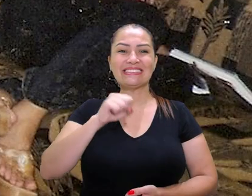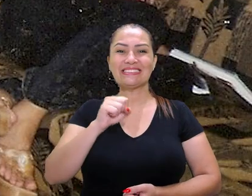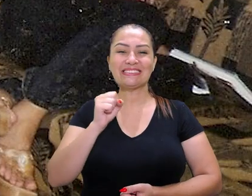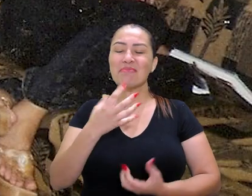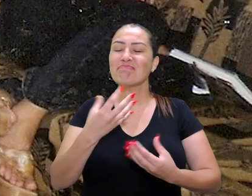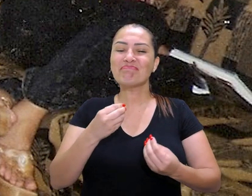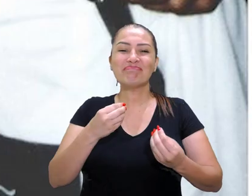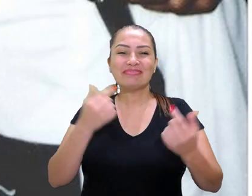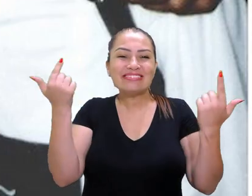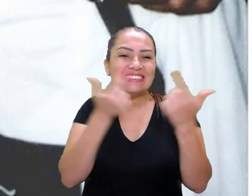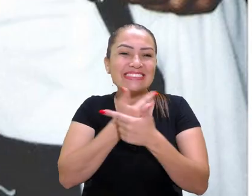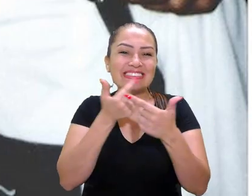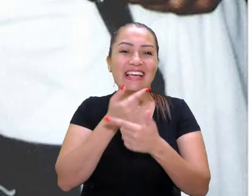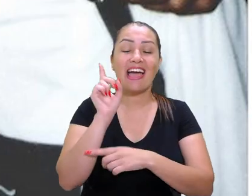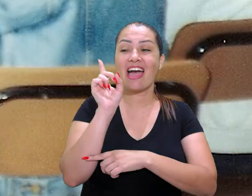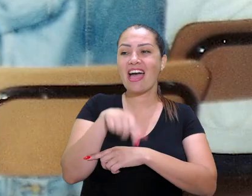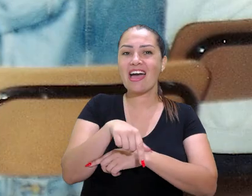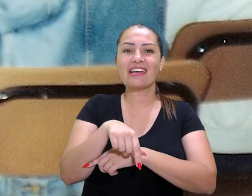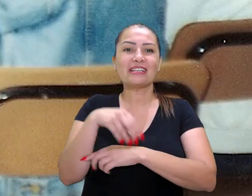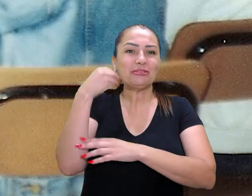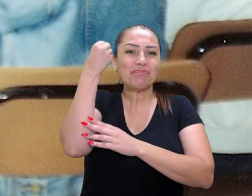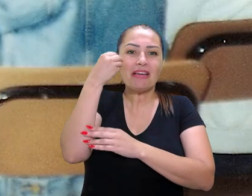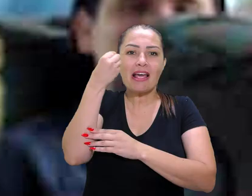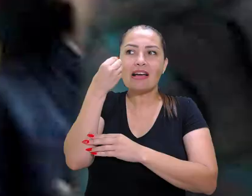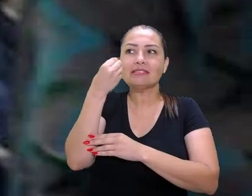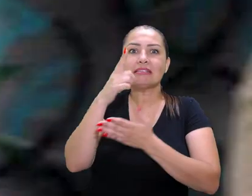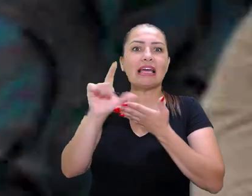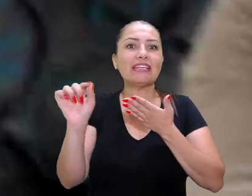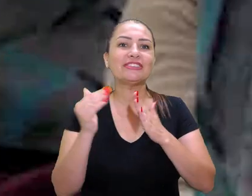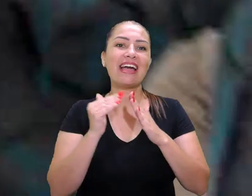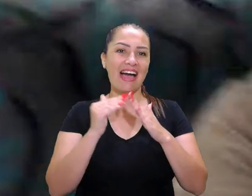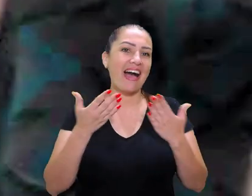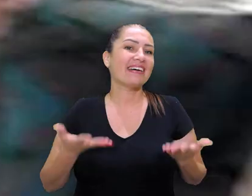divertidas. Eram experiências, tu sair de casa.